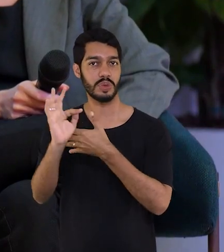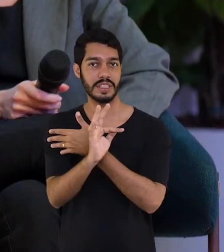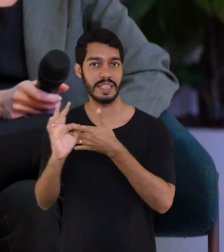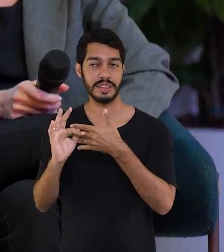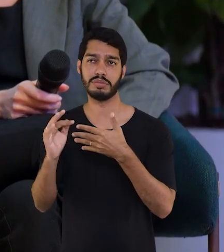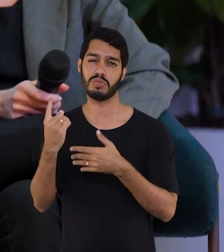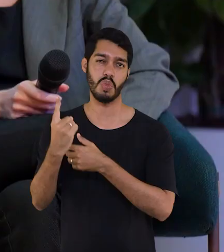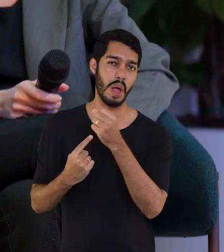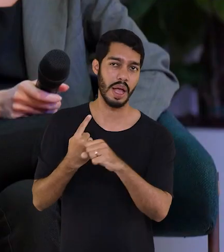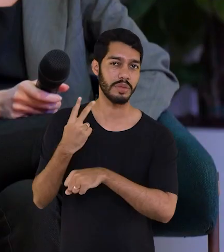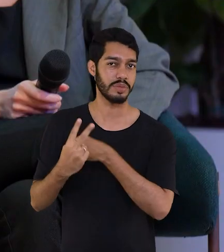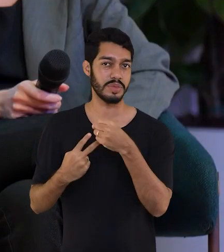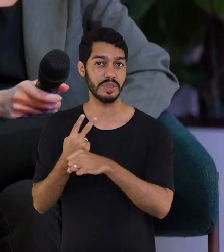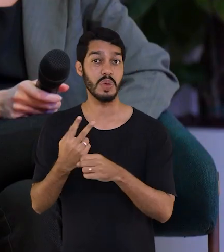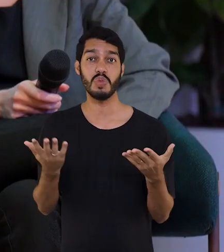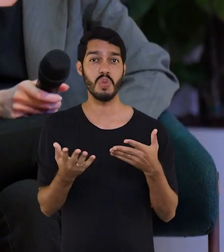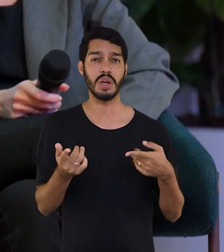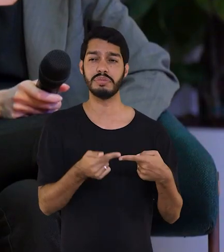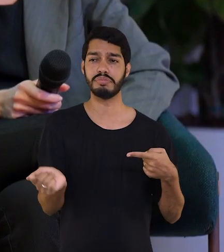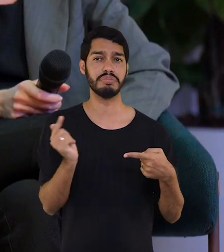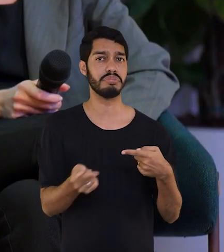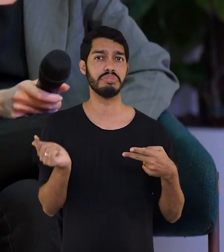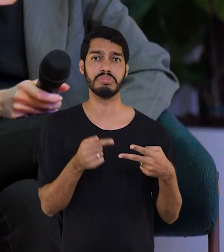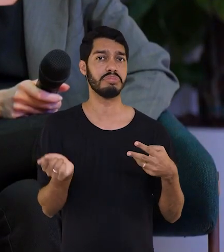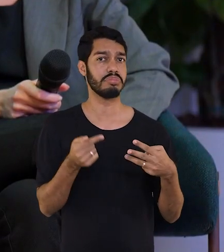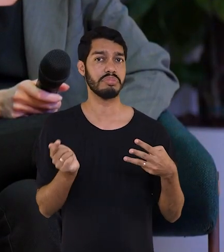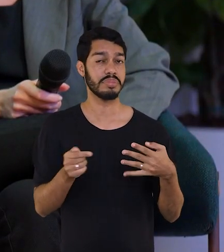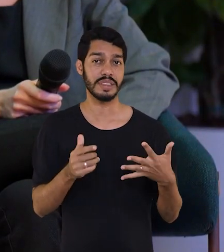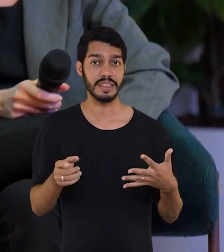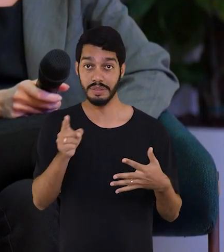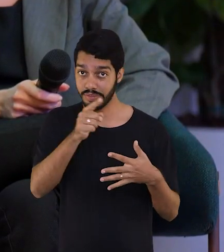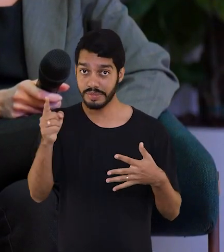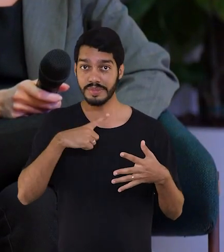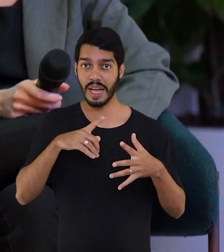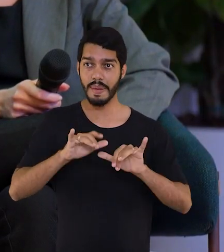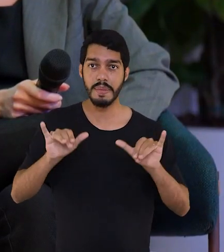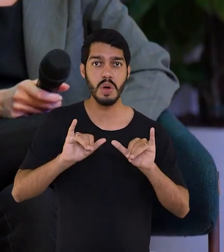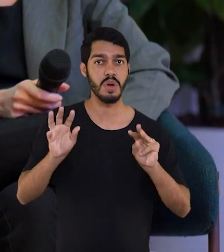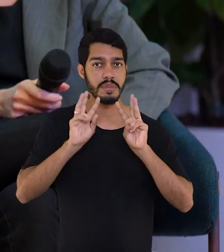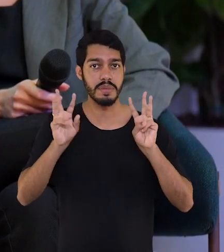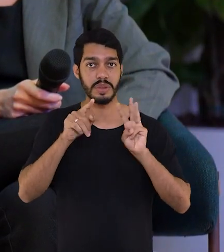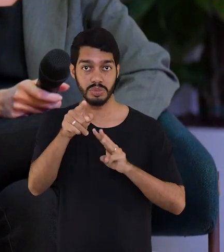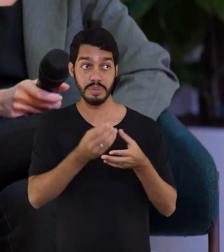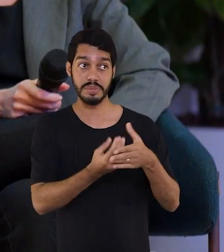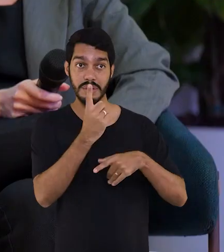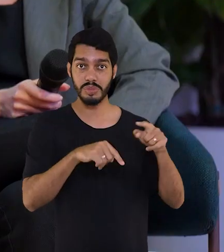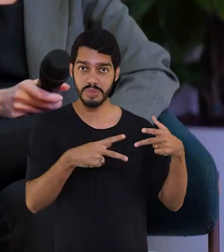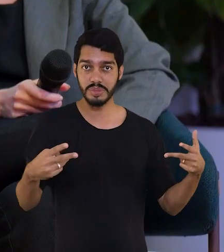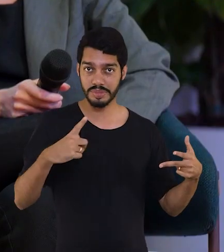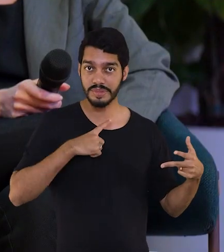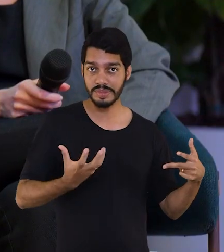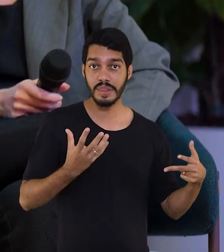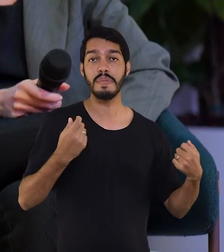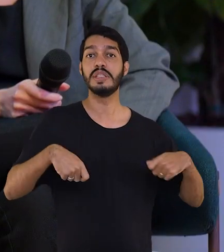passava 1 ano. 1 ano, 2 para lançar o produto. Agora, você lança um toda semana. E vocês são publicitários, ou estão estudando para isso, sabem que